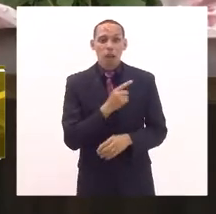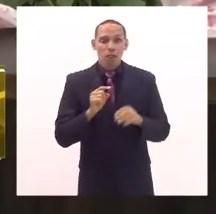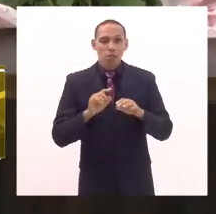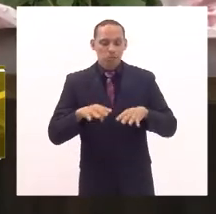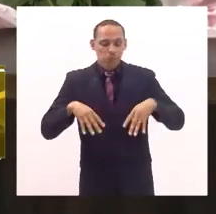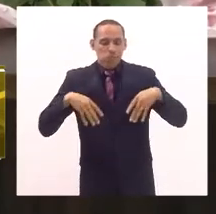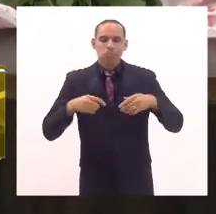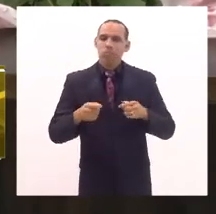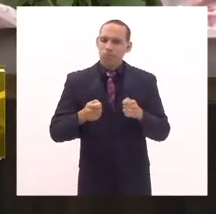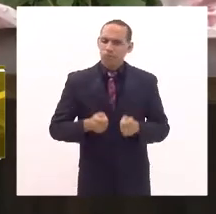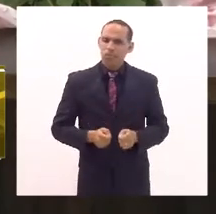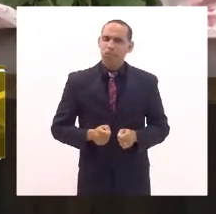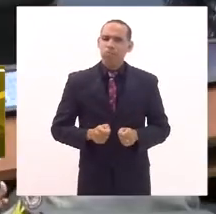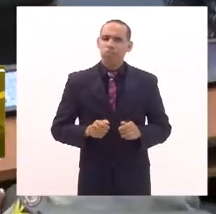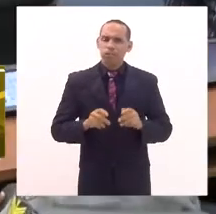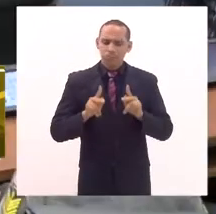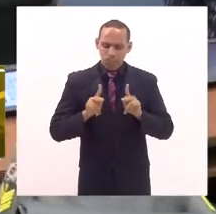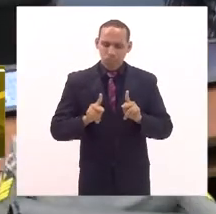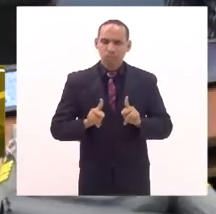hino nacional.